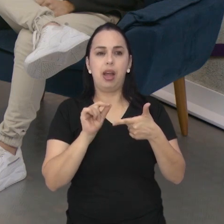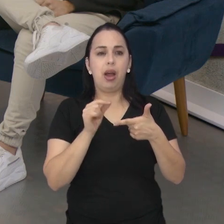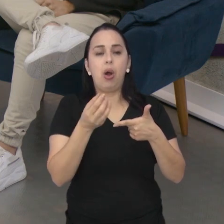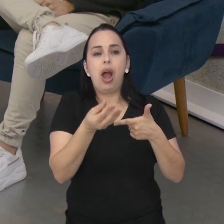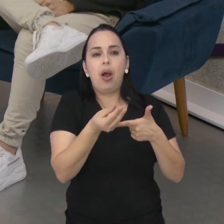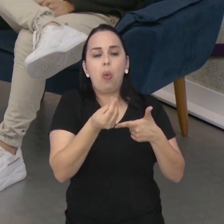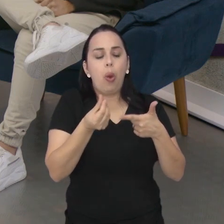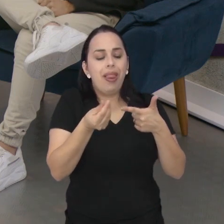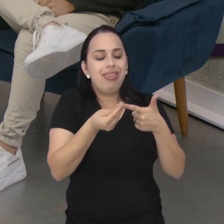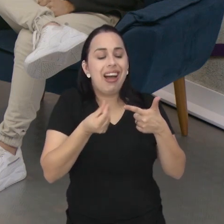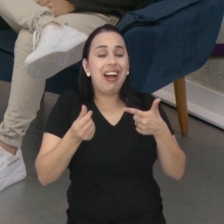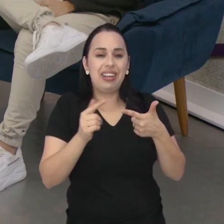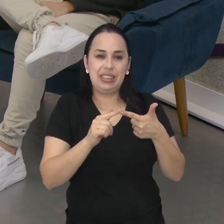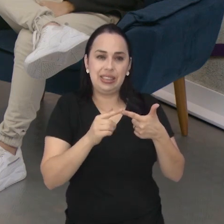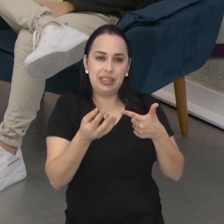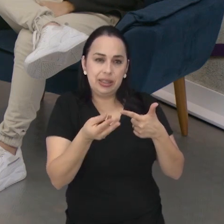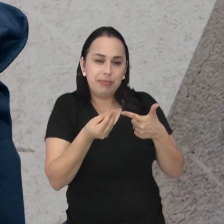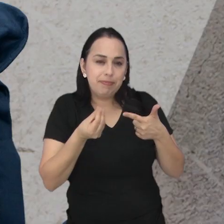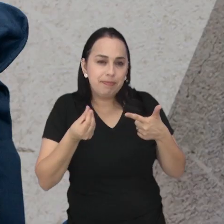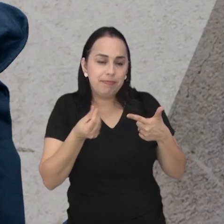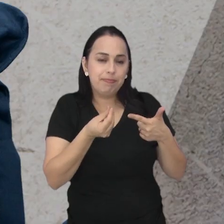Profundidade, qualidade da tinta,